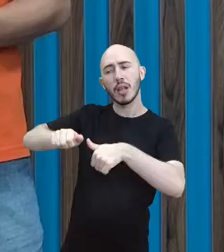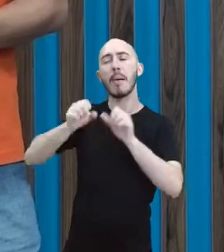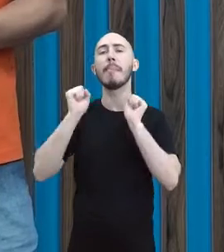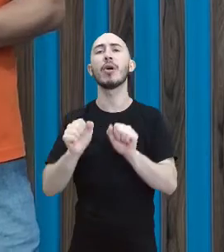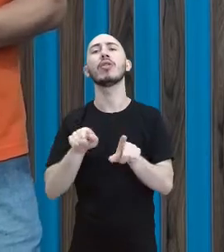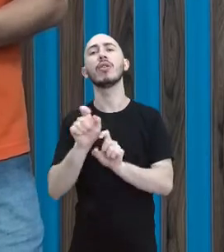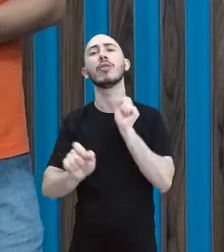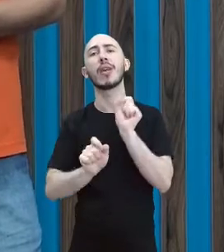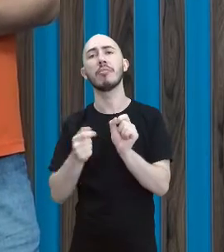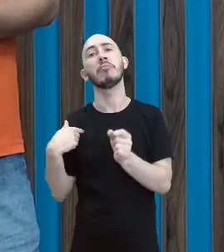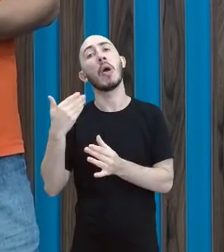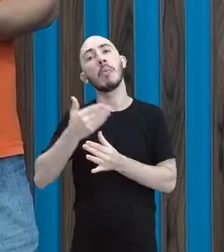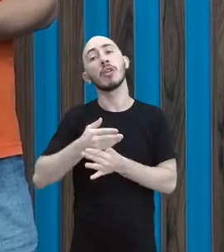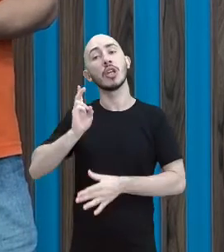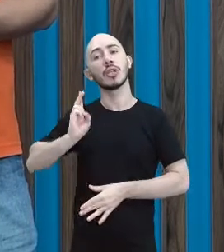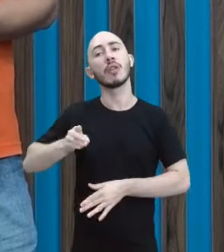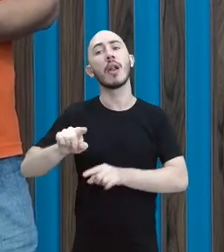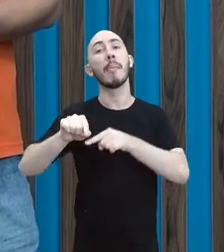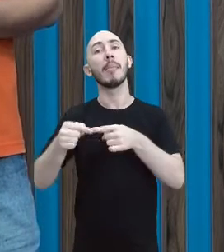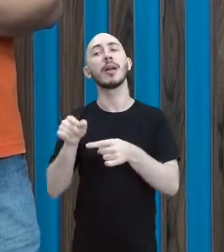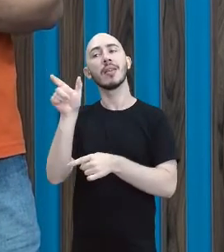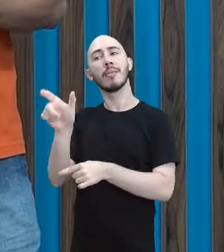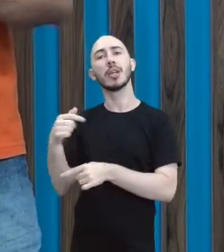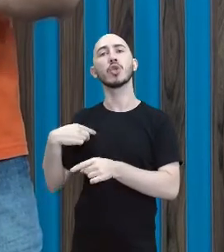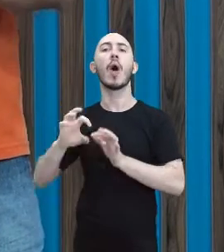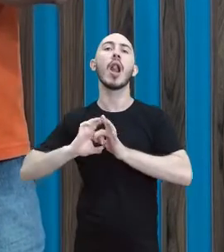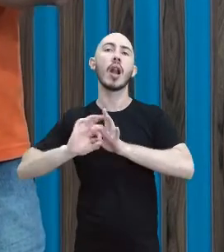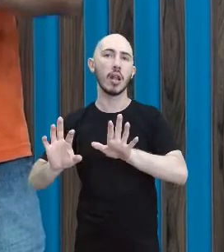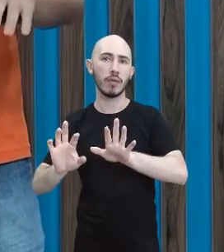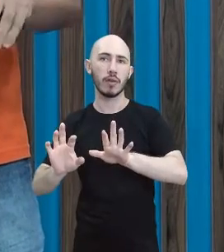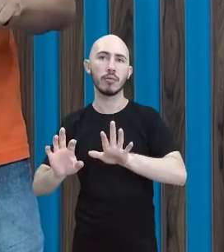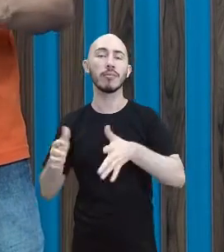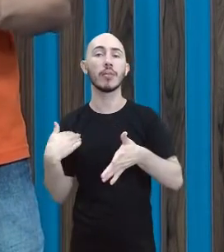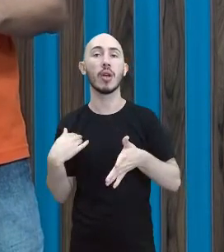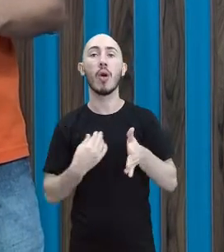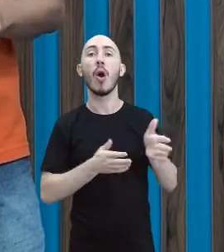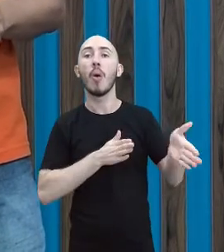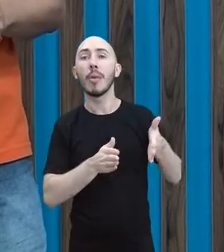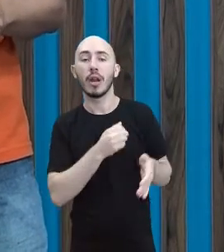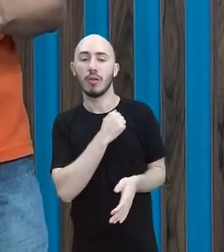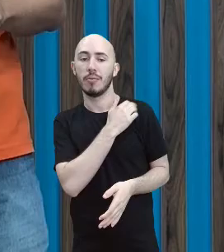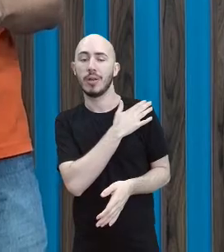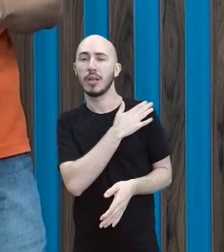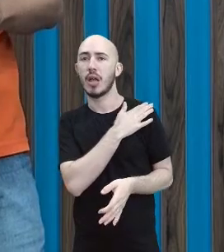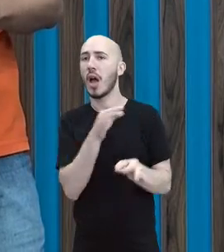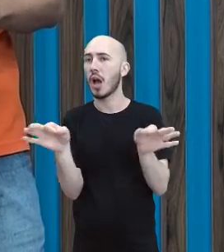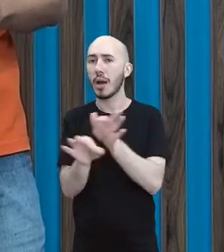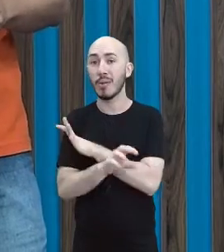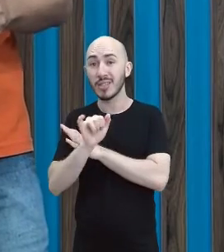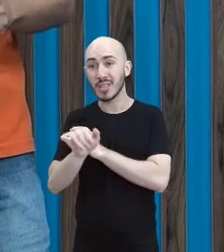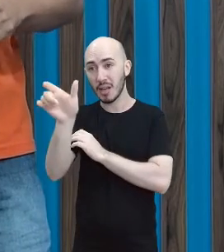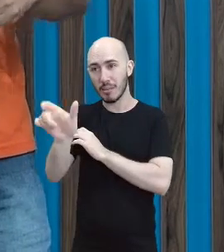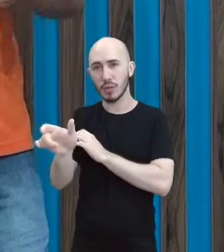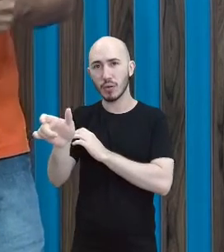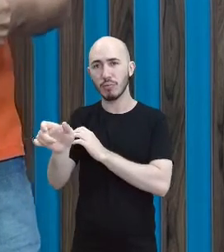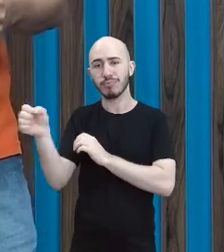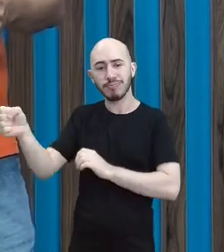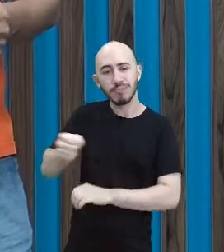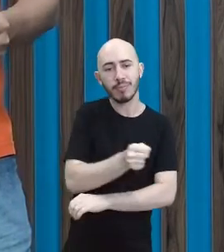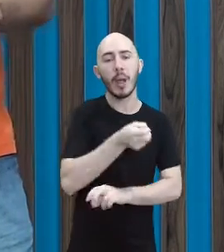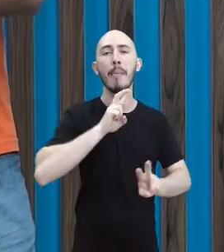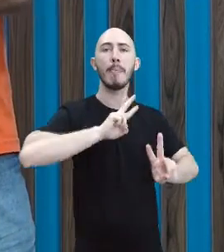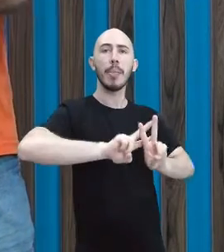liberdade. Então, o regime militar simplesmente acabava com isso. Uma vez que o sujeito preso, né, independente